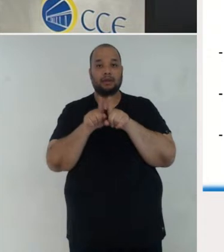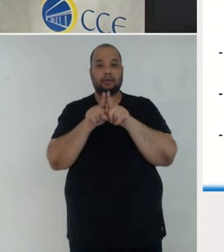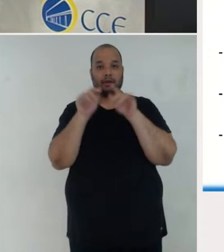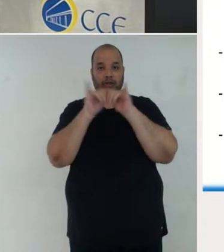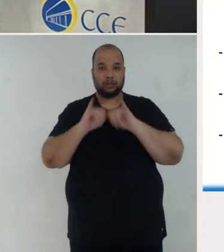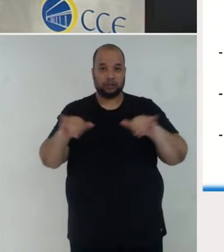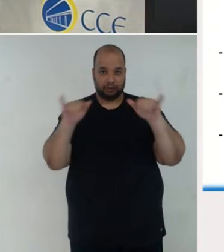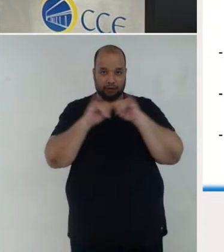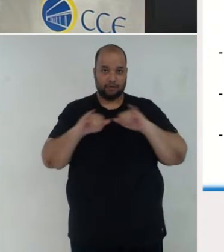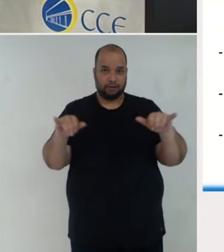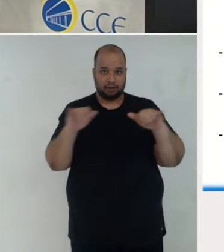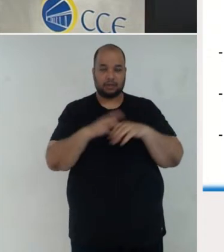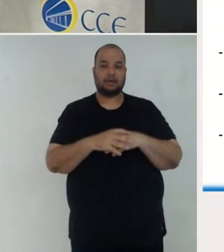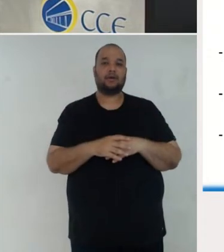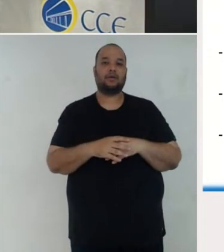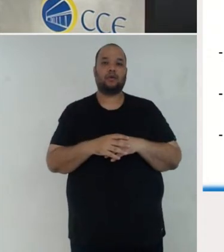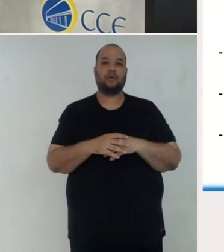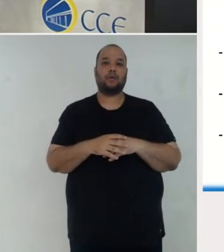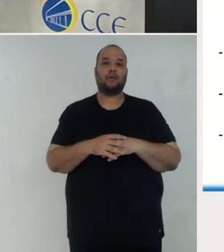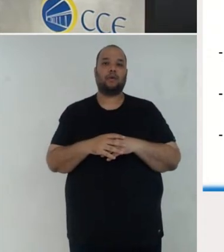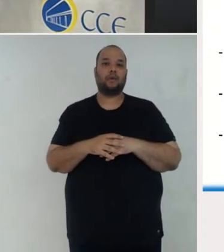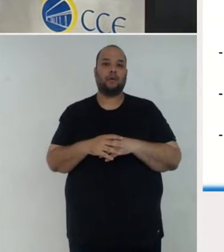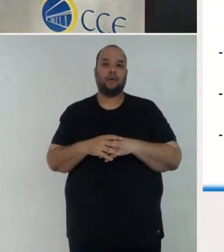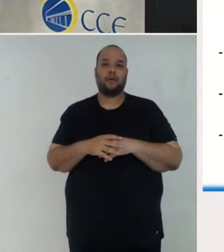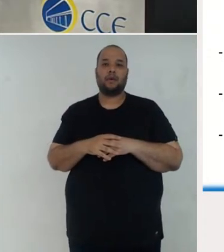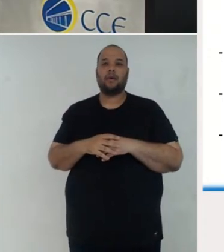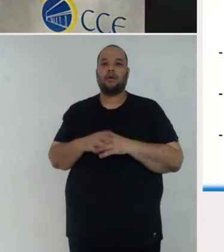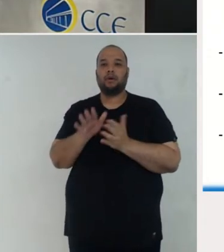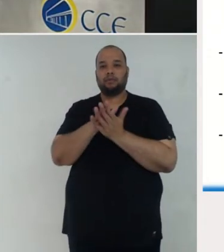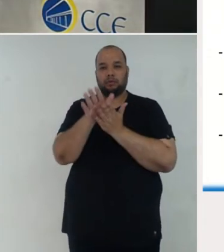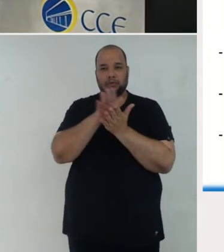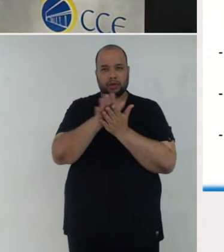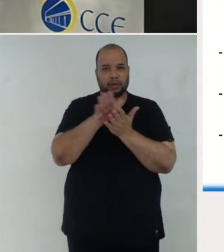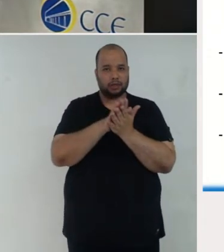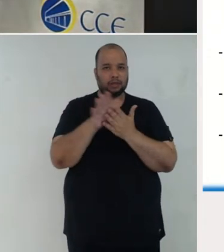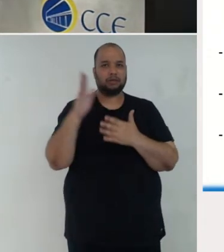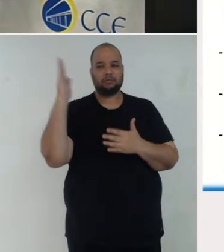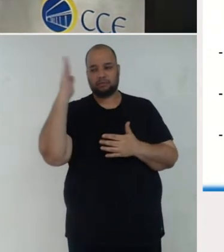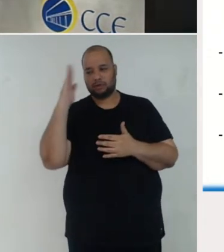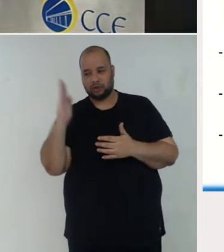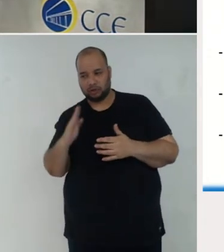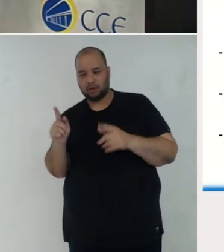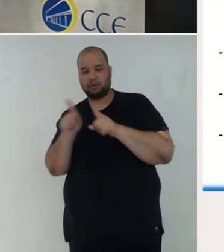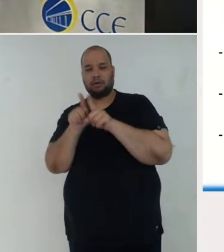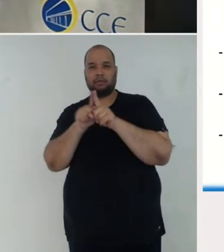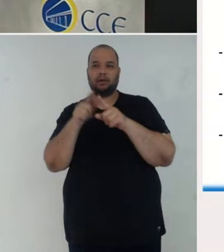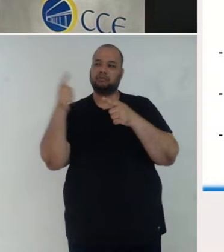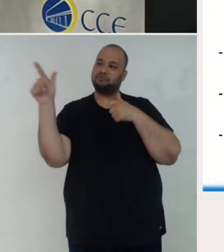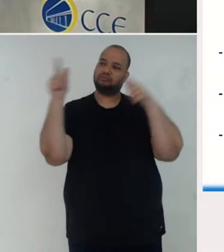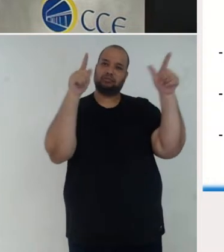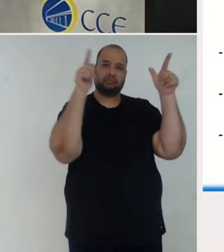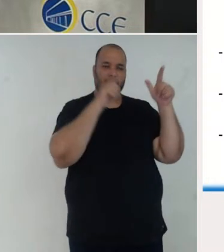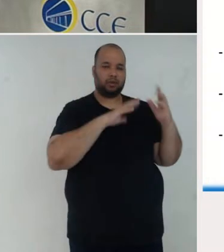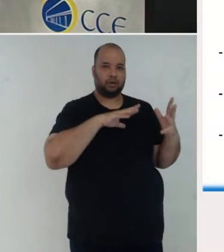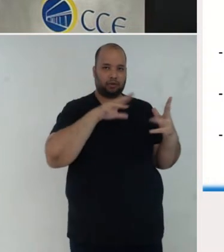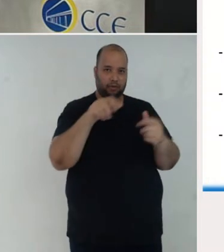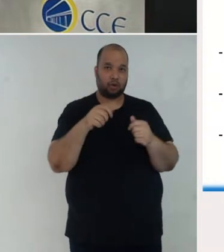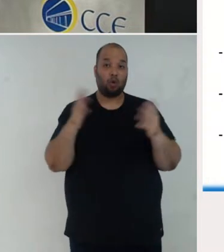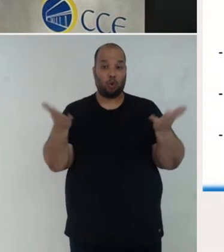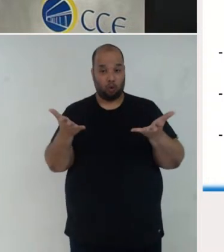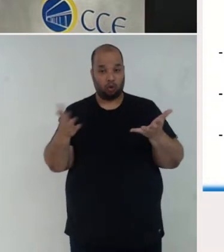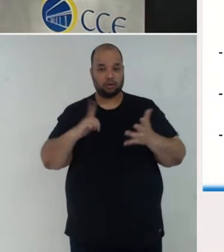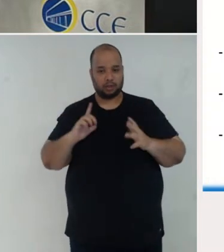crescente dos resultados em periódicos nacionais e internacionais nos dossiês. Hoje a gente tem os dossiês específicos,